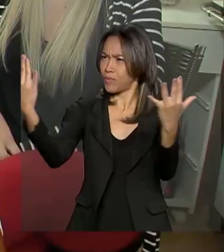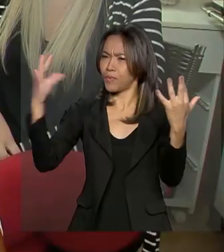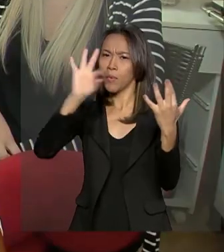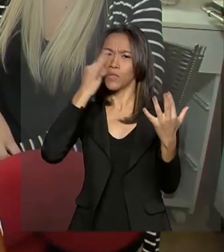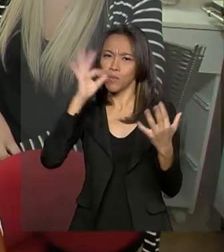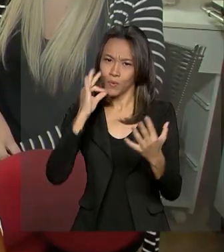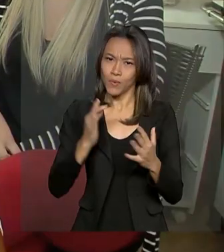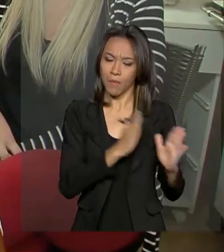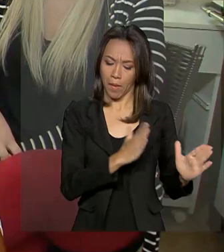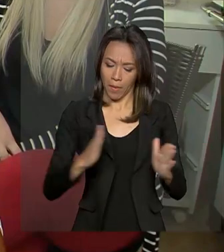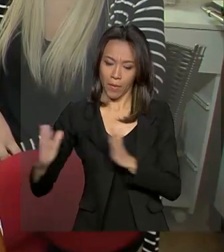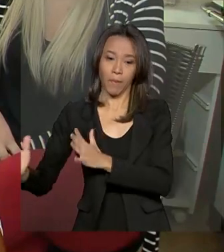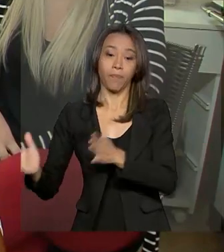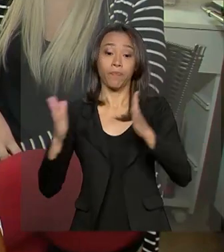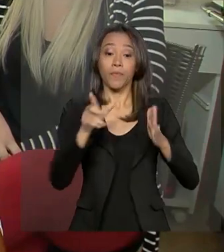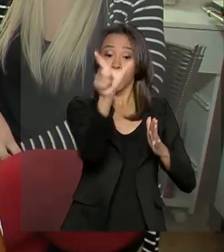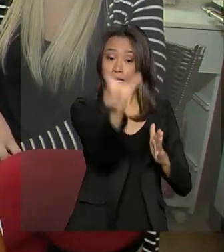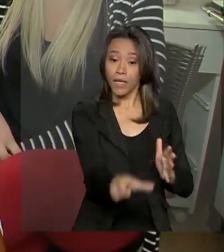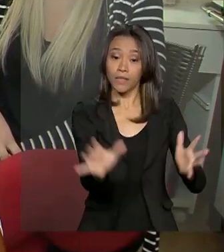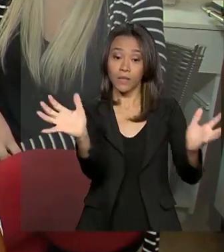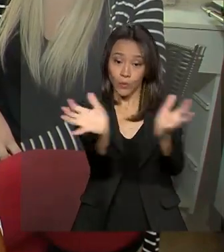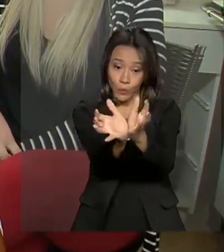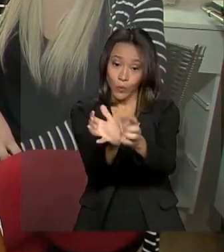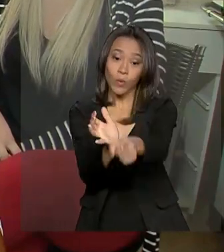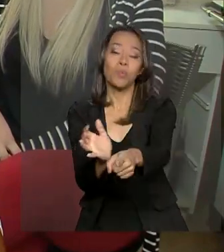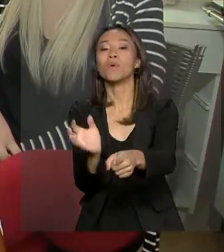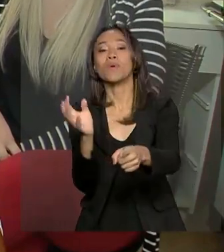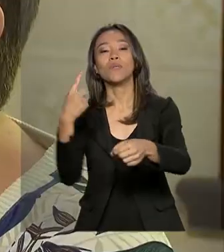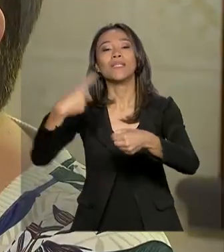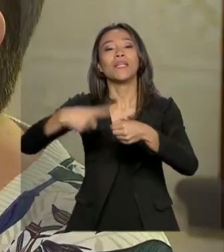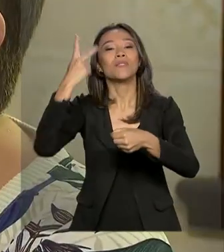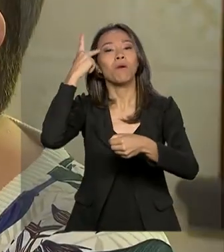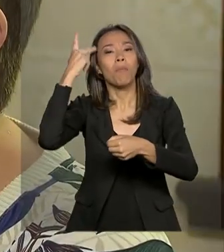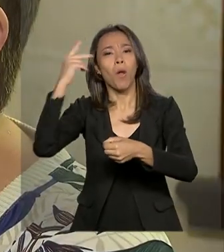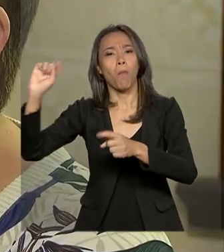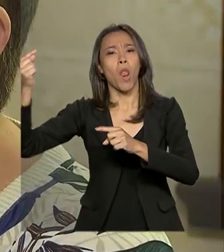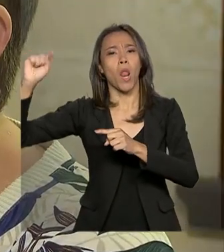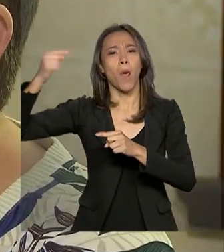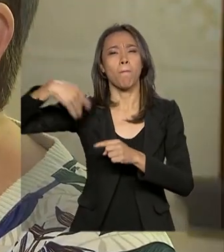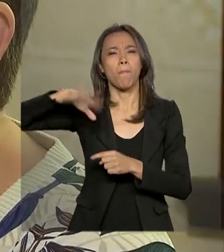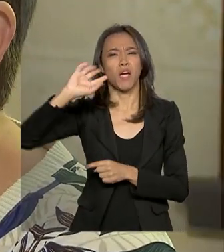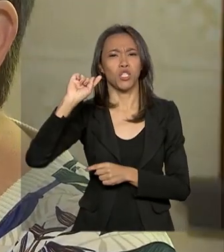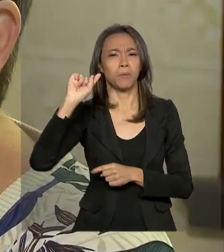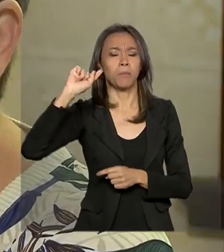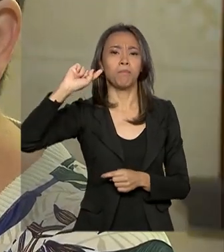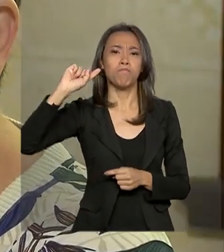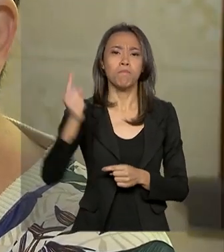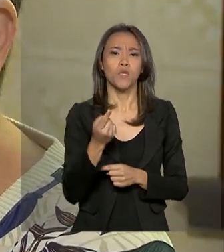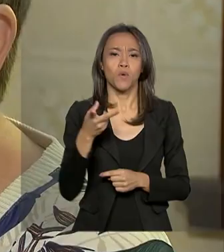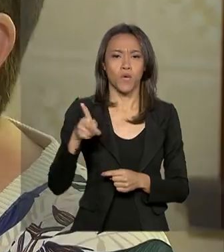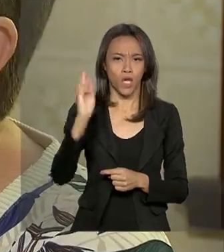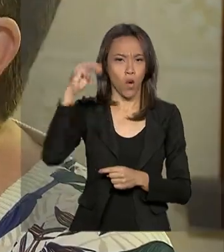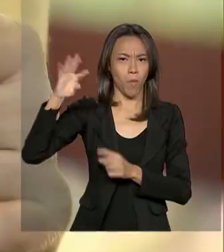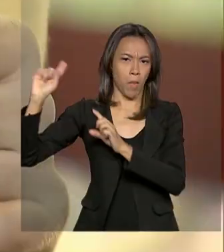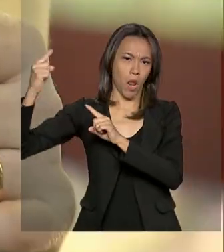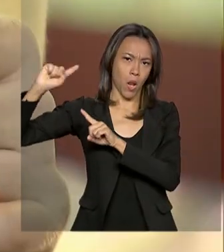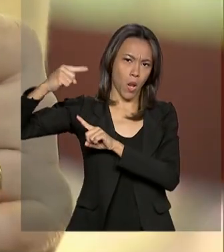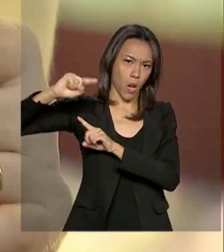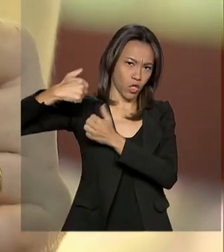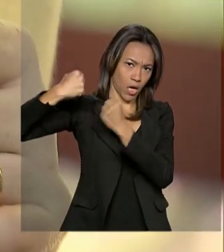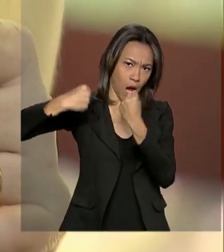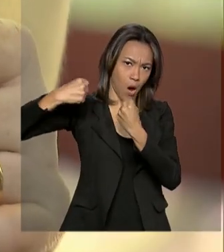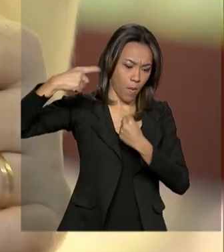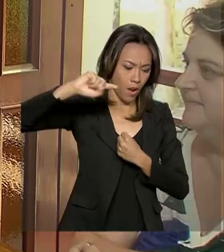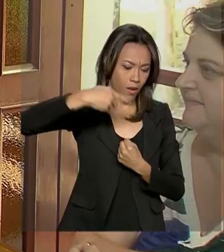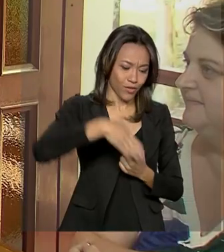Esse grupo de turistas de Jaú, no interior de São Paulo, percorreu mais de mil quilômetros de carro para conhecer a região. E o